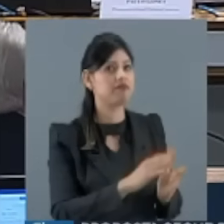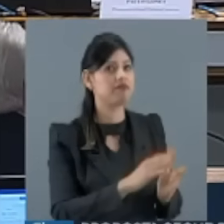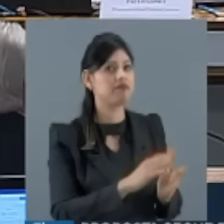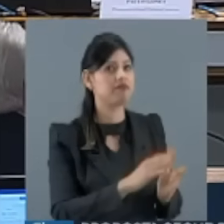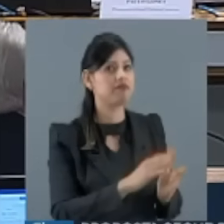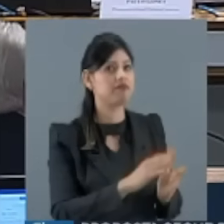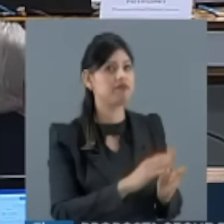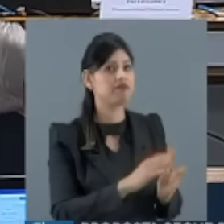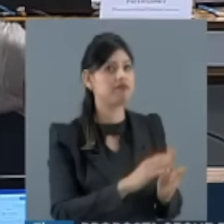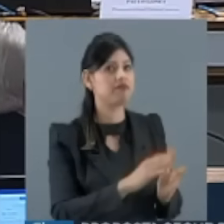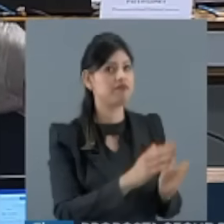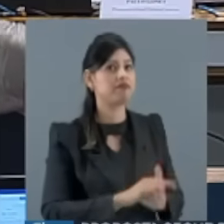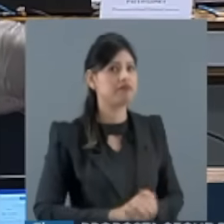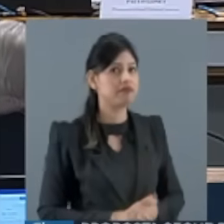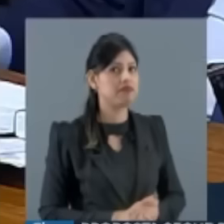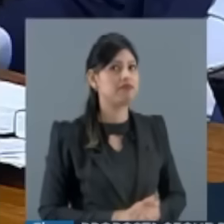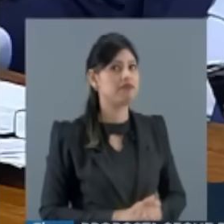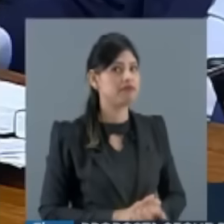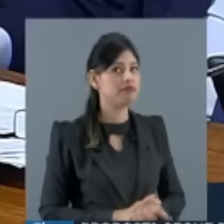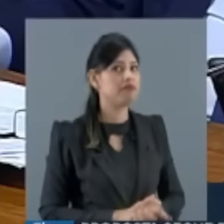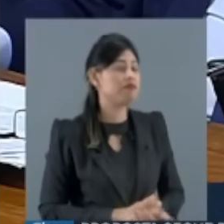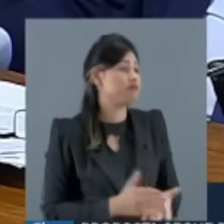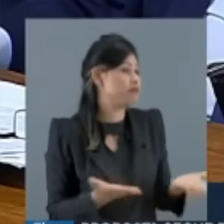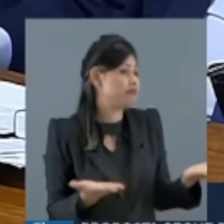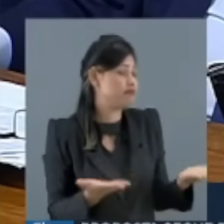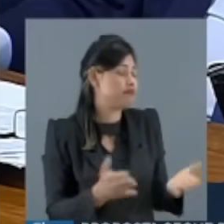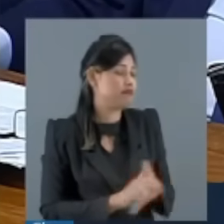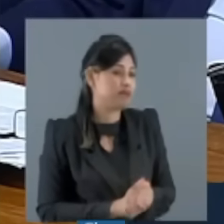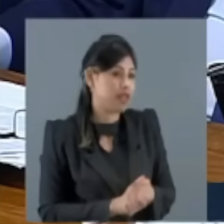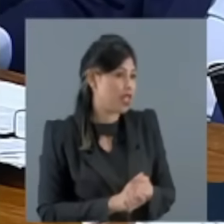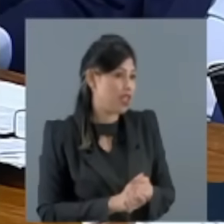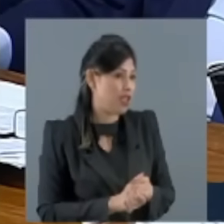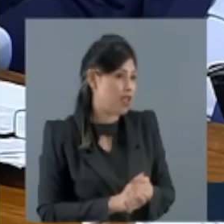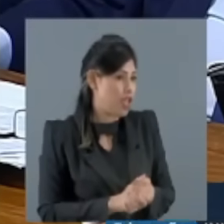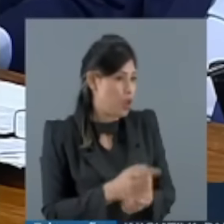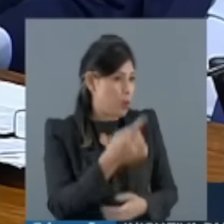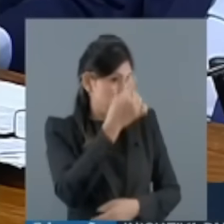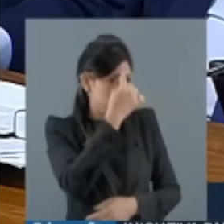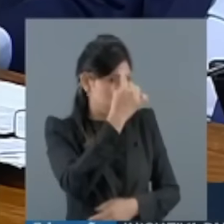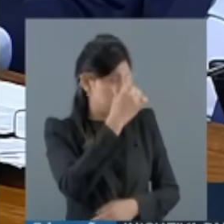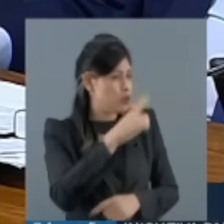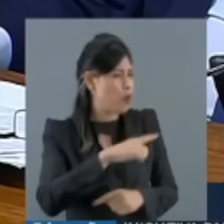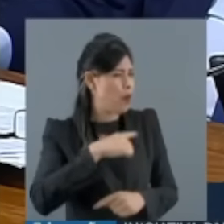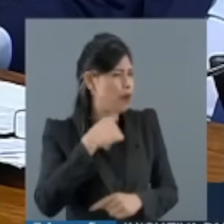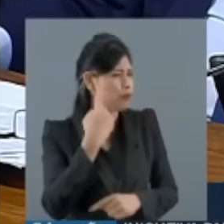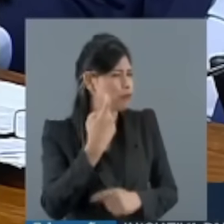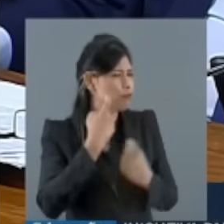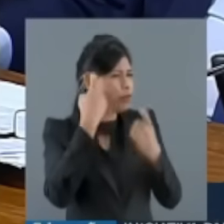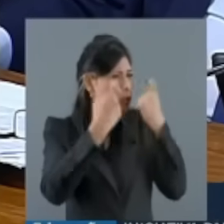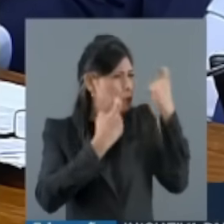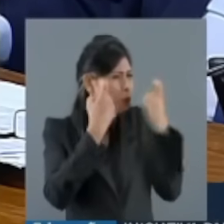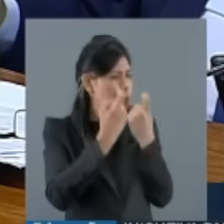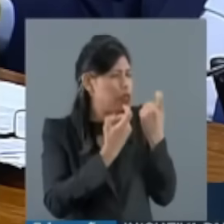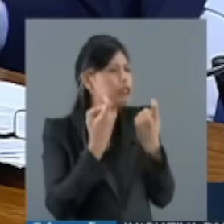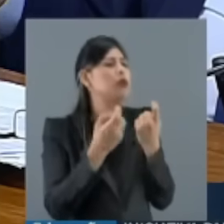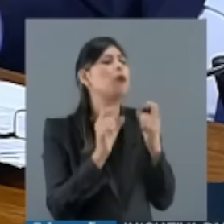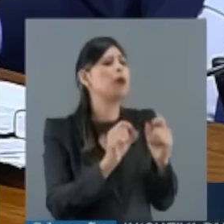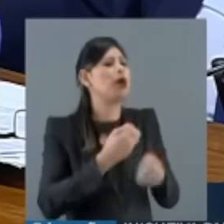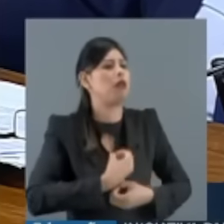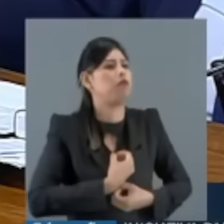Paulo GoNet ouça só a minha grande preocupação Hoje é com a questão da da liberdade de